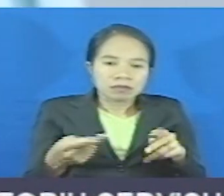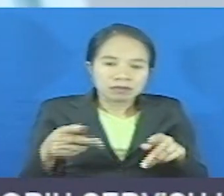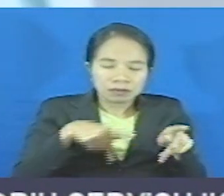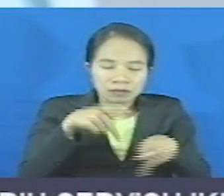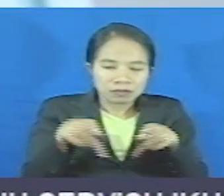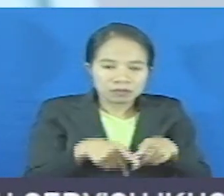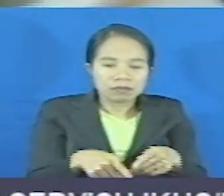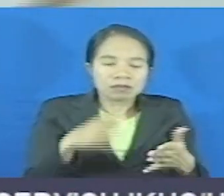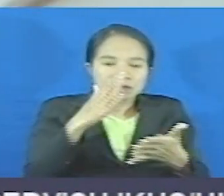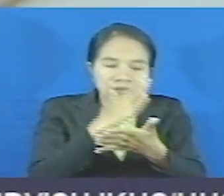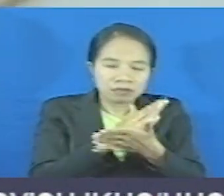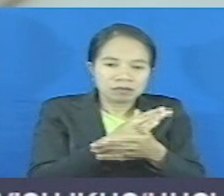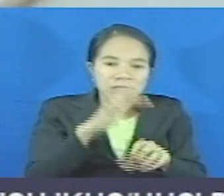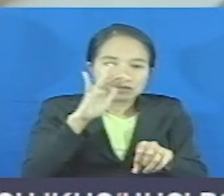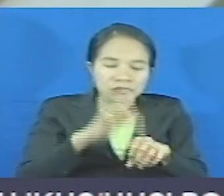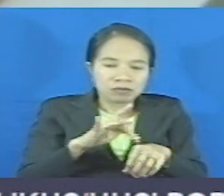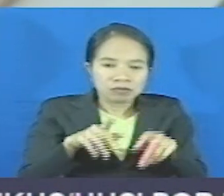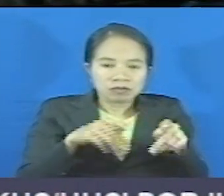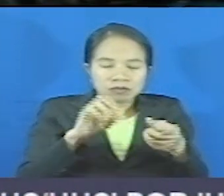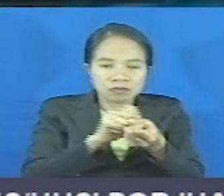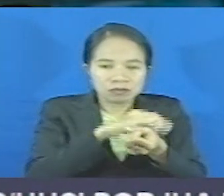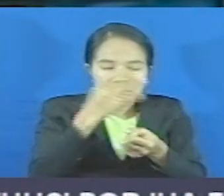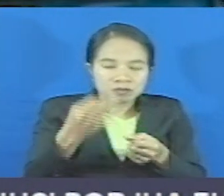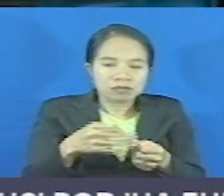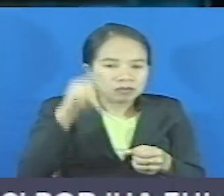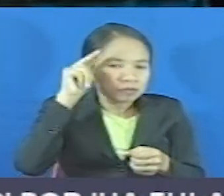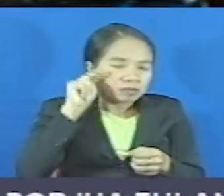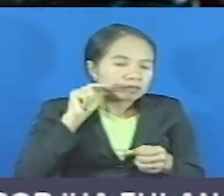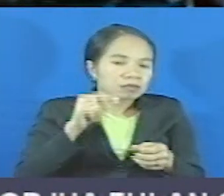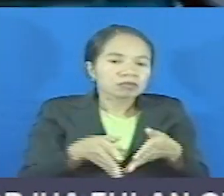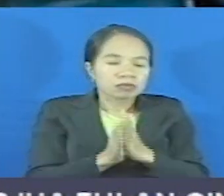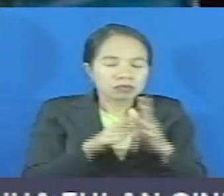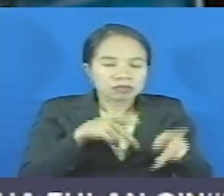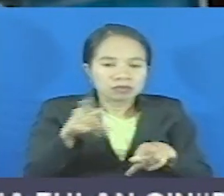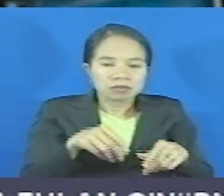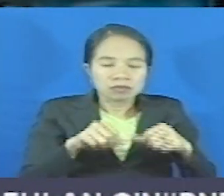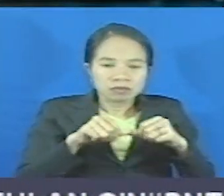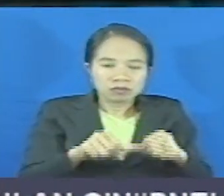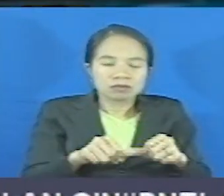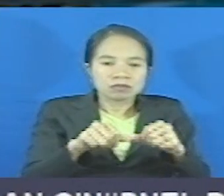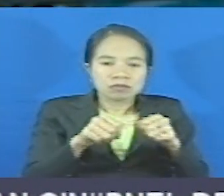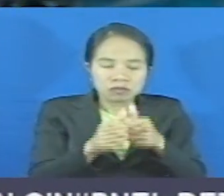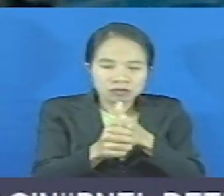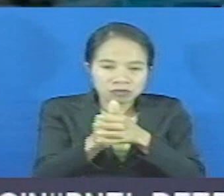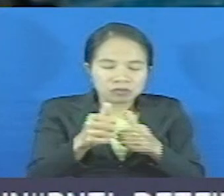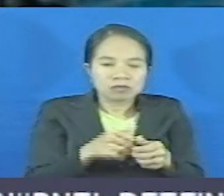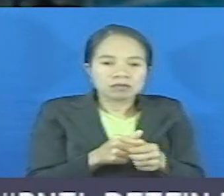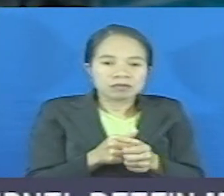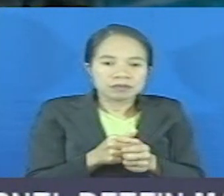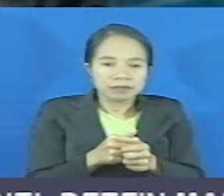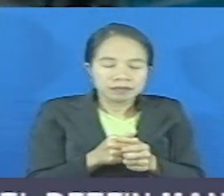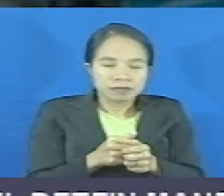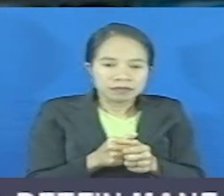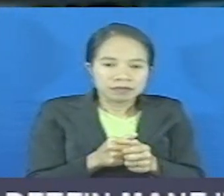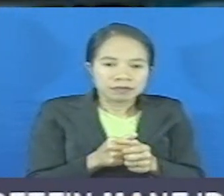siranian, ori evita hadait COVID-19. José Ramos Horta russo ato cidadão sira continua cumprir regras nebe fosai russo ministro saudi,